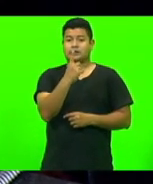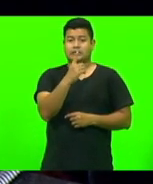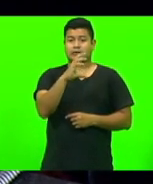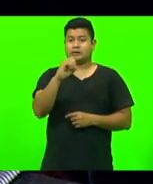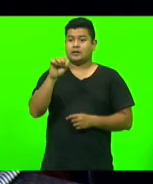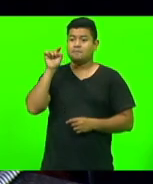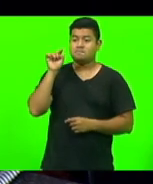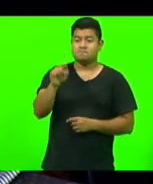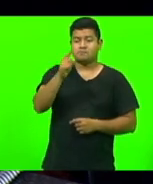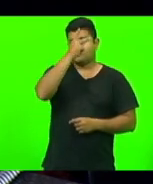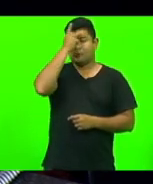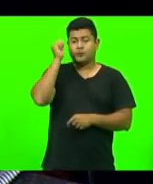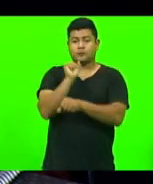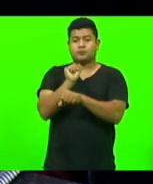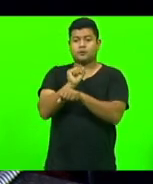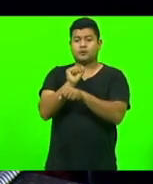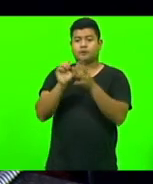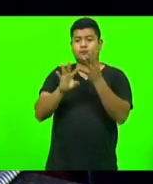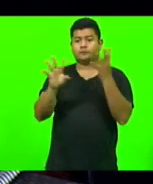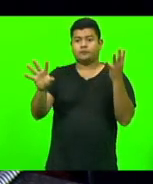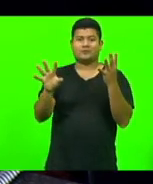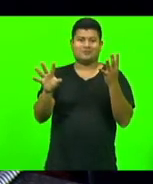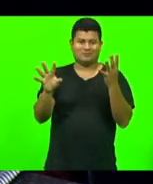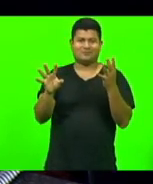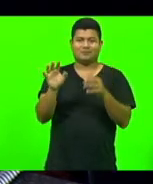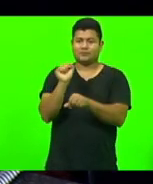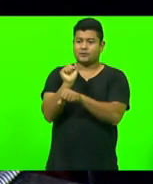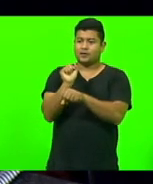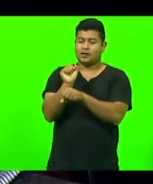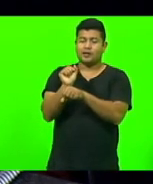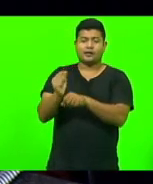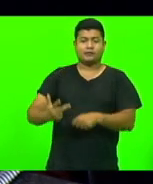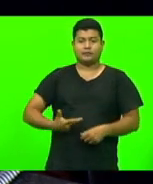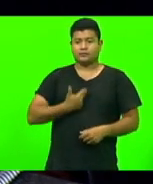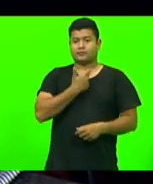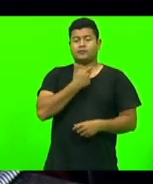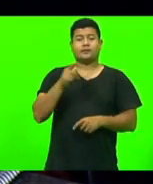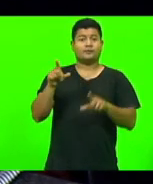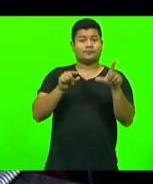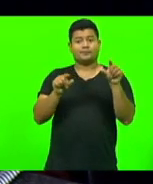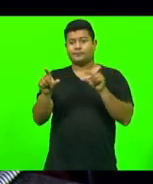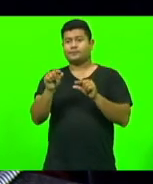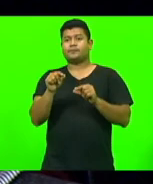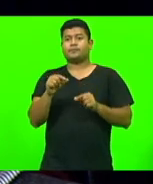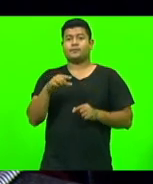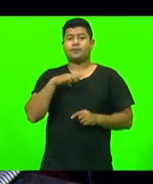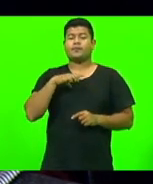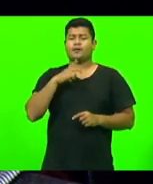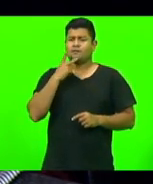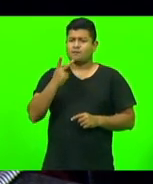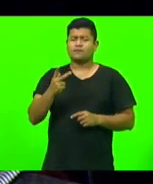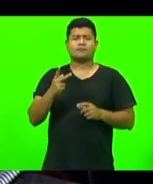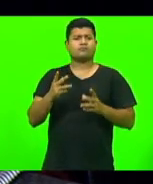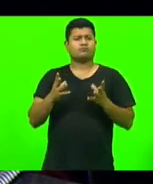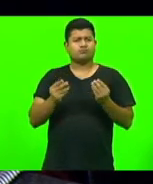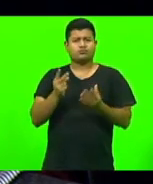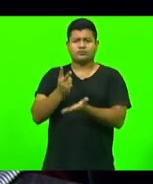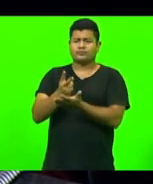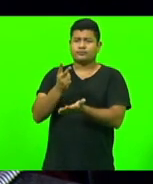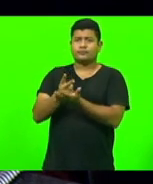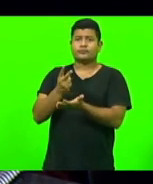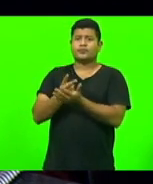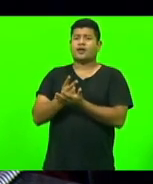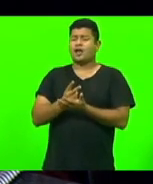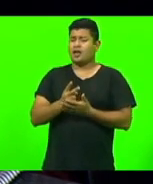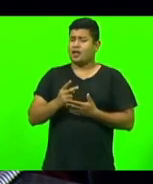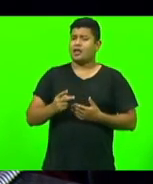de espera aguardando procedimentos de cirurgias eletivas. Eu tenho repetido com frequência, é desumano